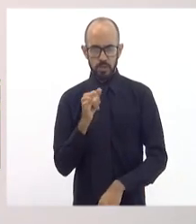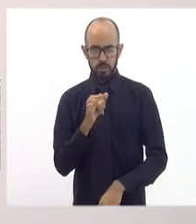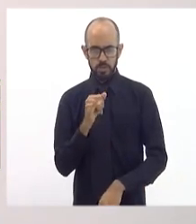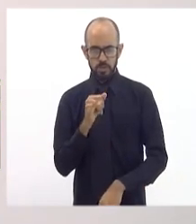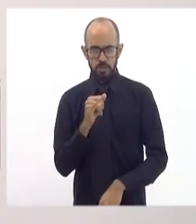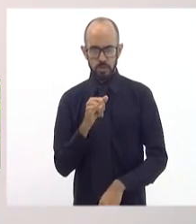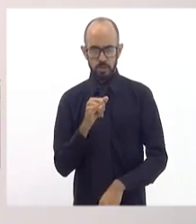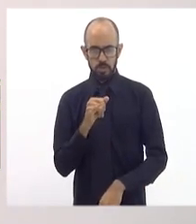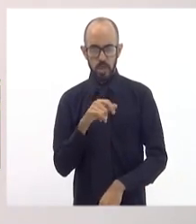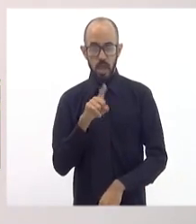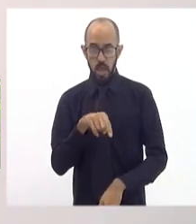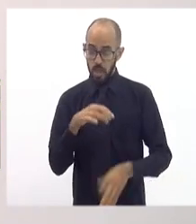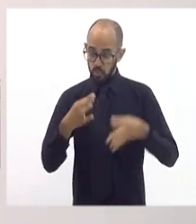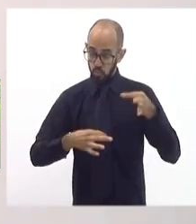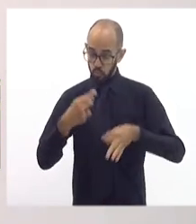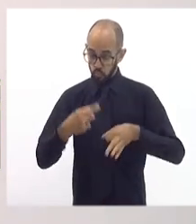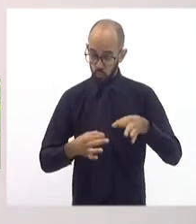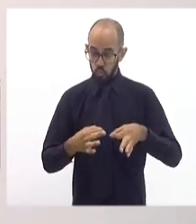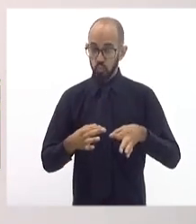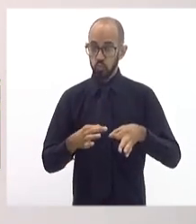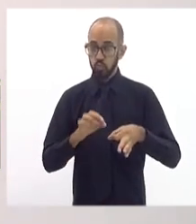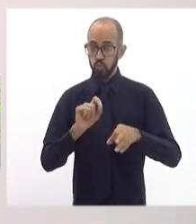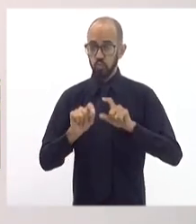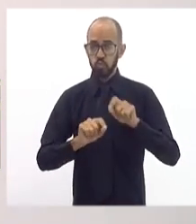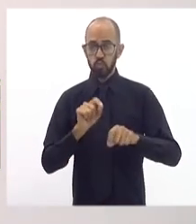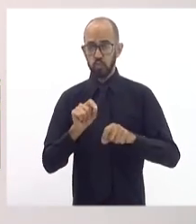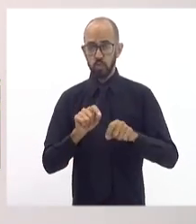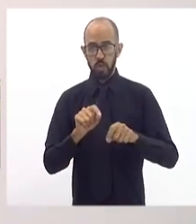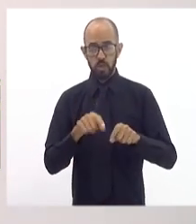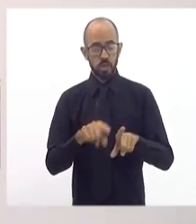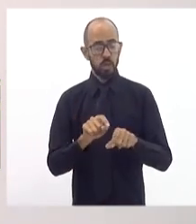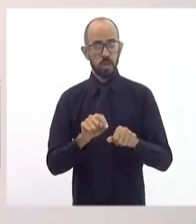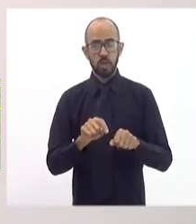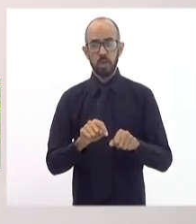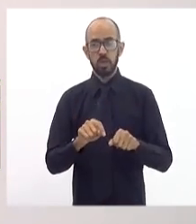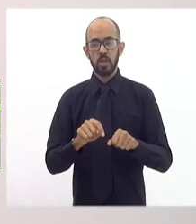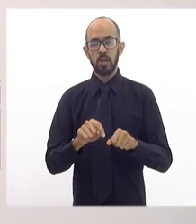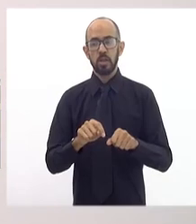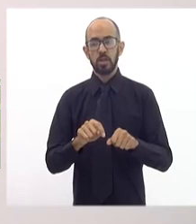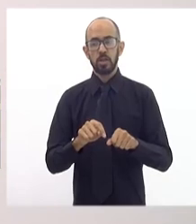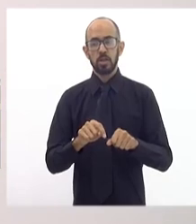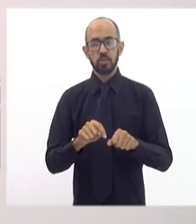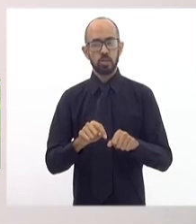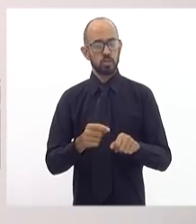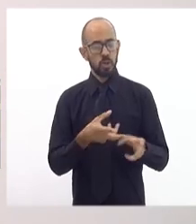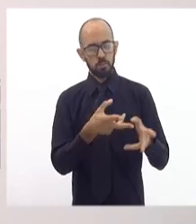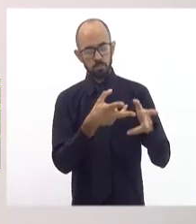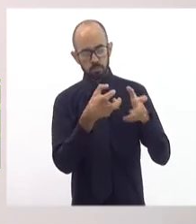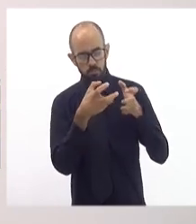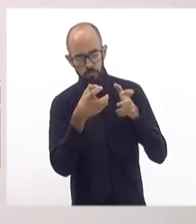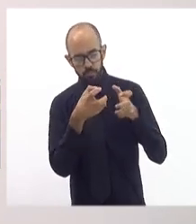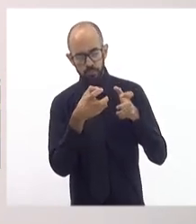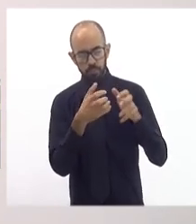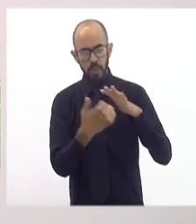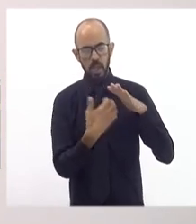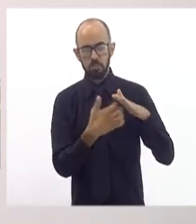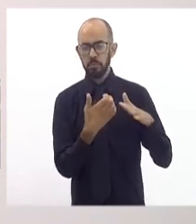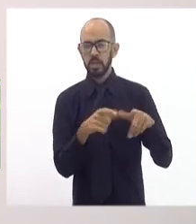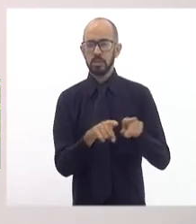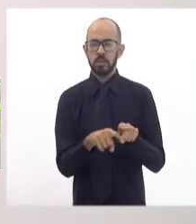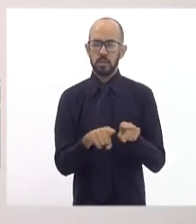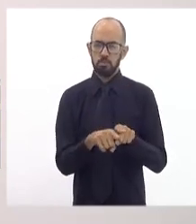nada mais justo é de escutar também Lucinha a empresa que é uma empresa multinacional que eu tenho certeza